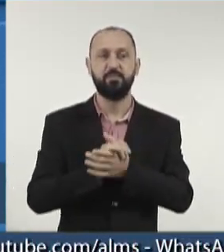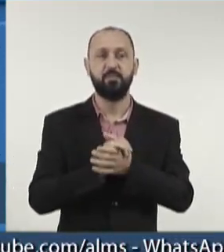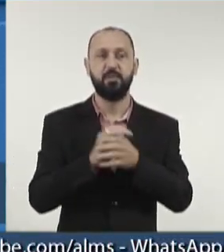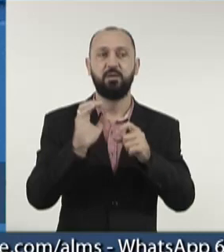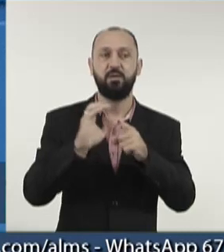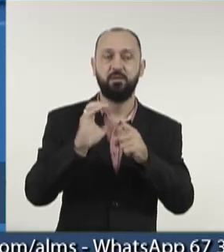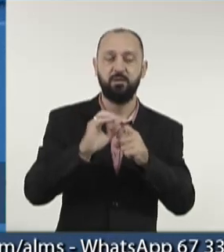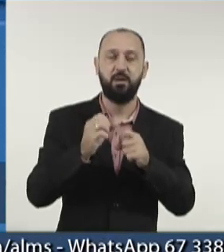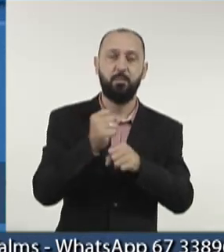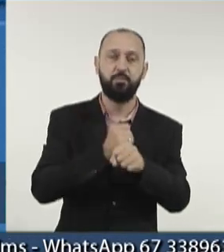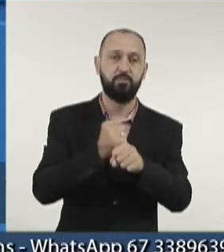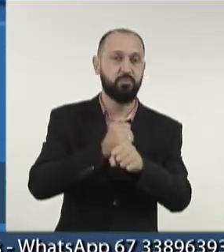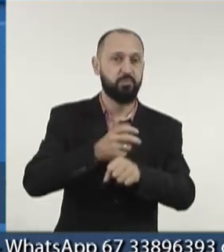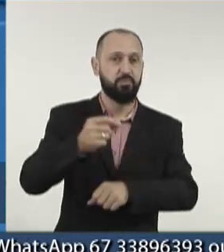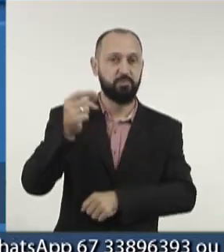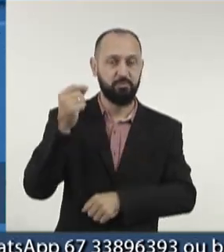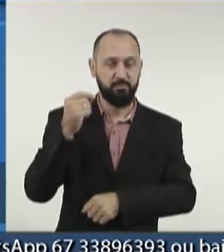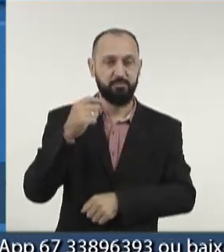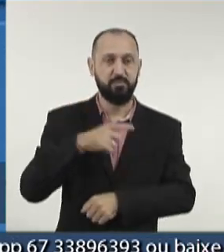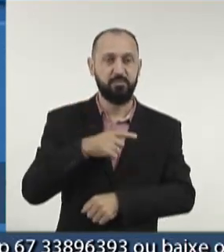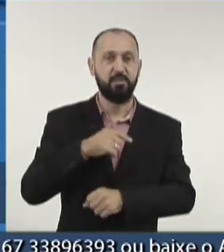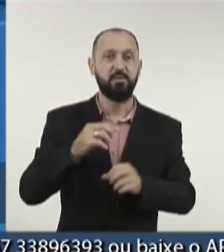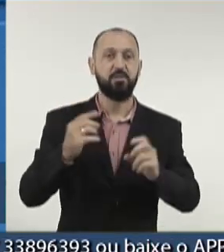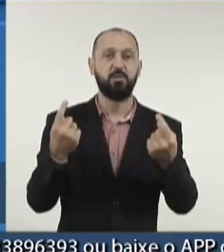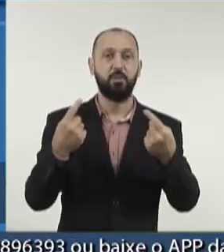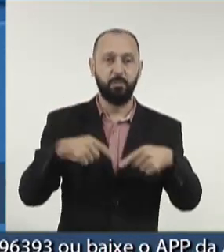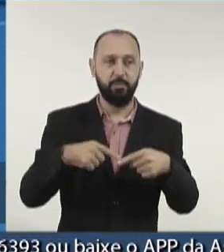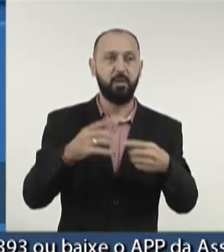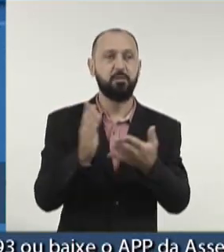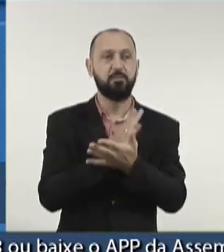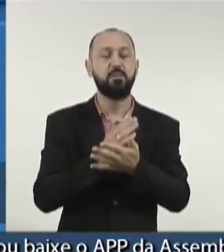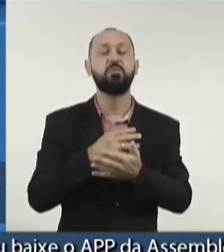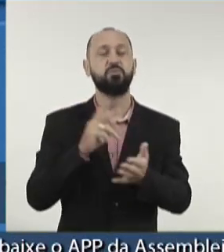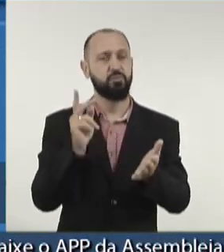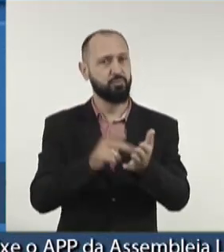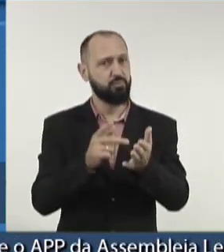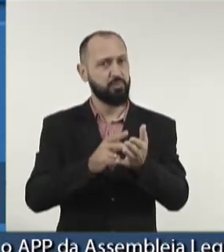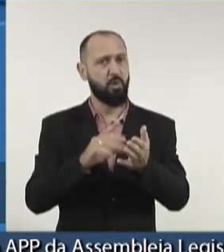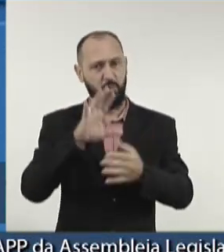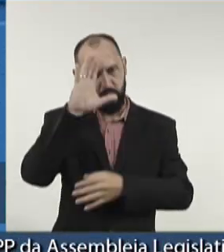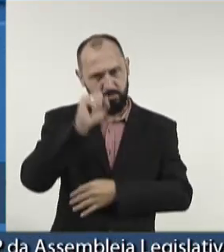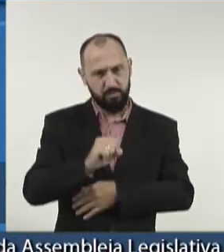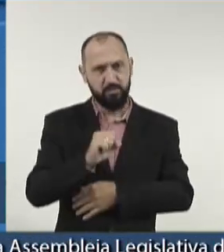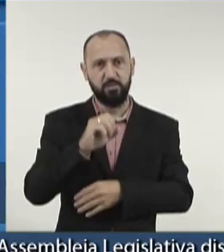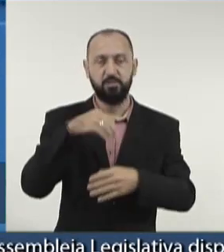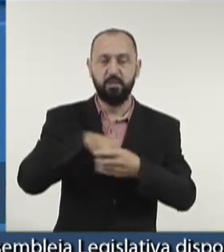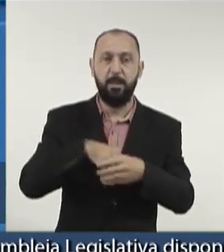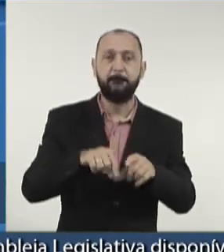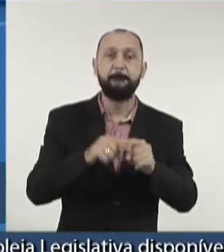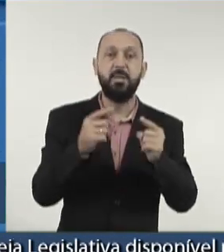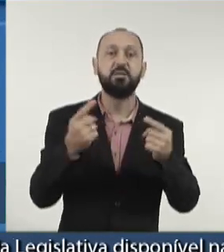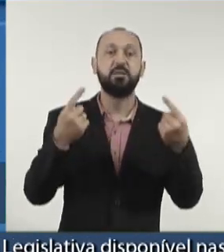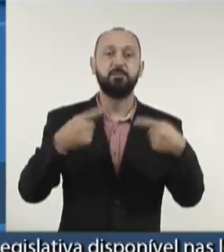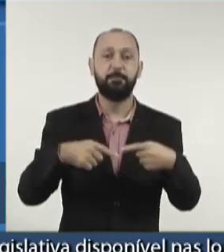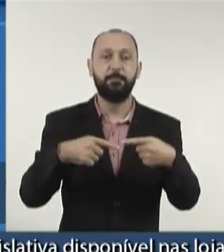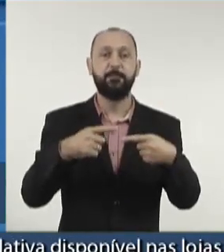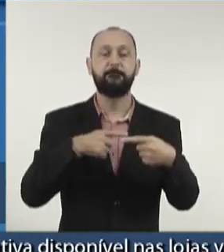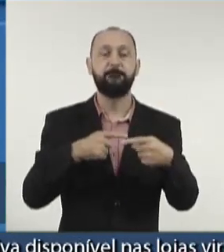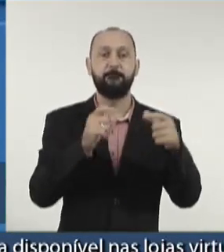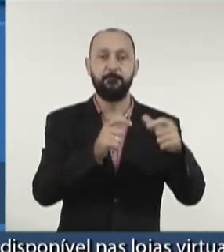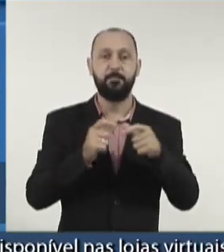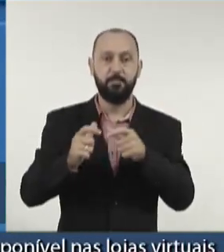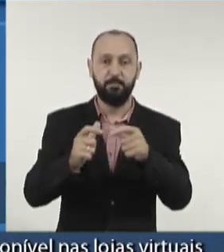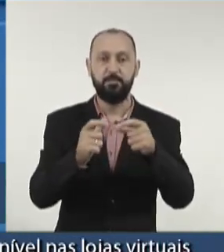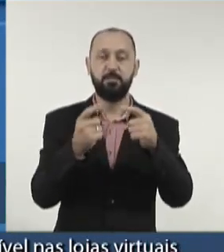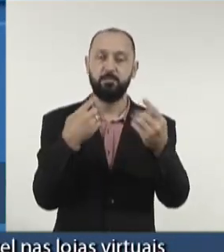CACEMES há muitos anos. Tenho divergências em algumas decisões internas, mas essas divergências elas têm um espaço